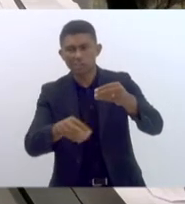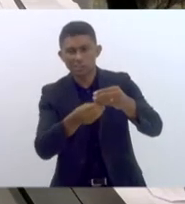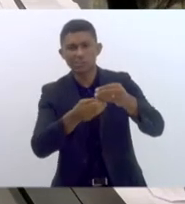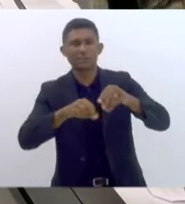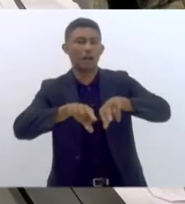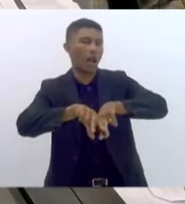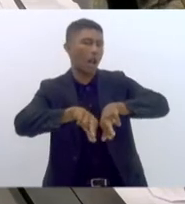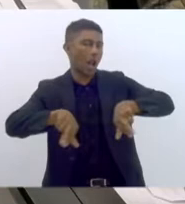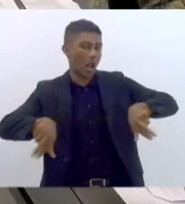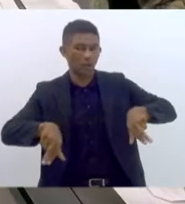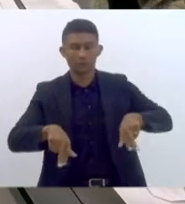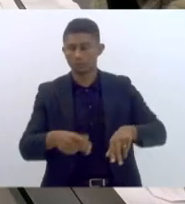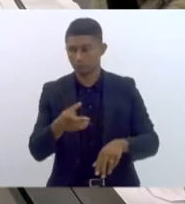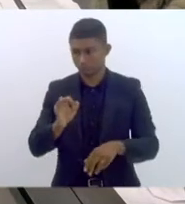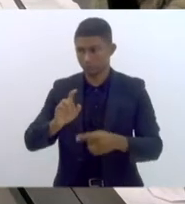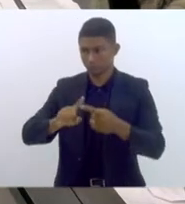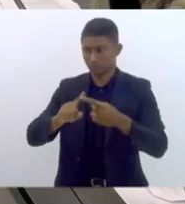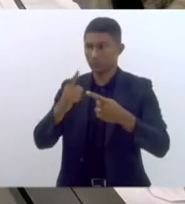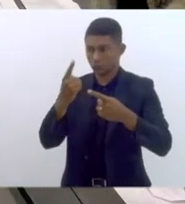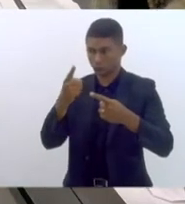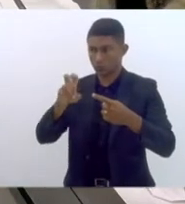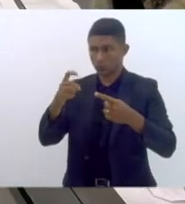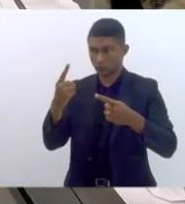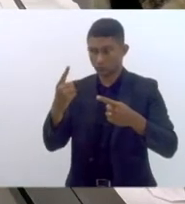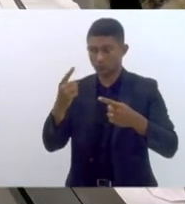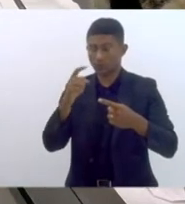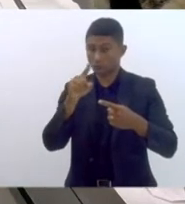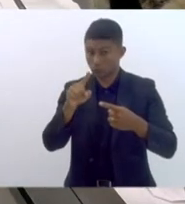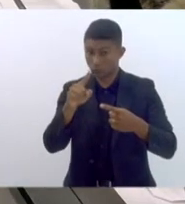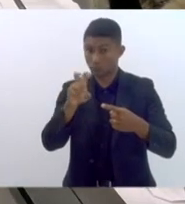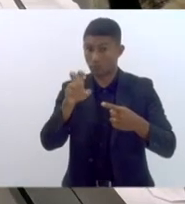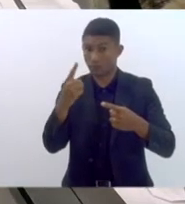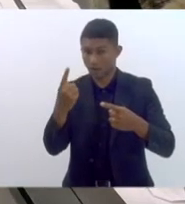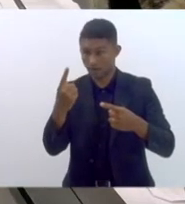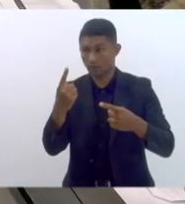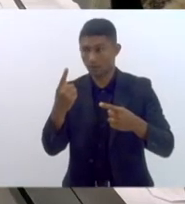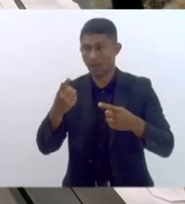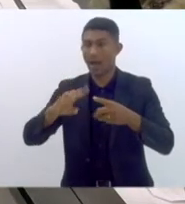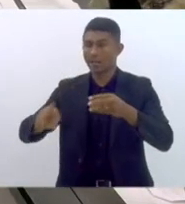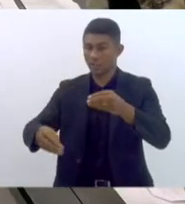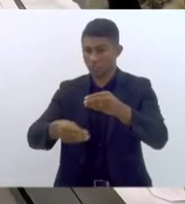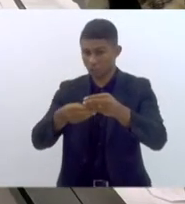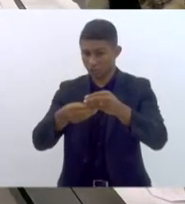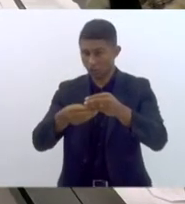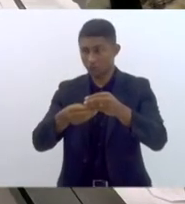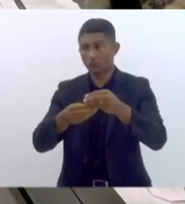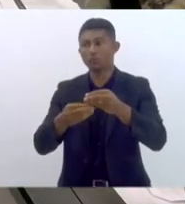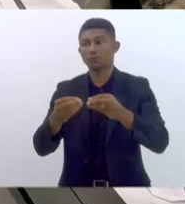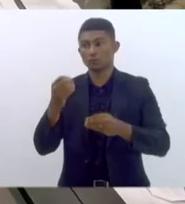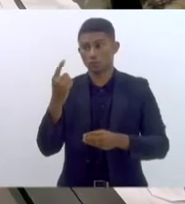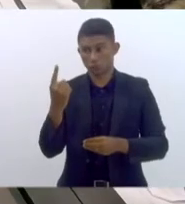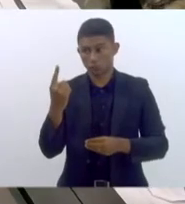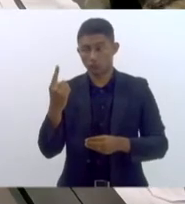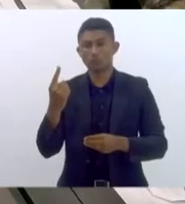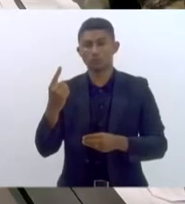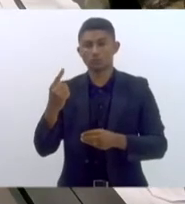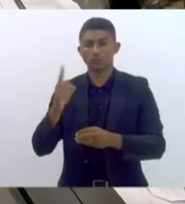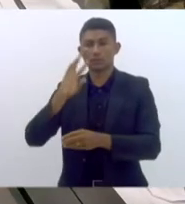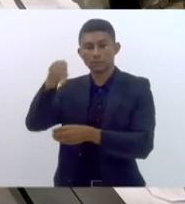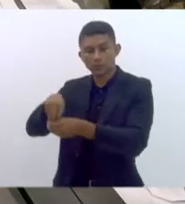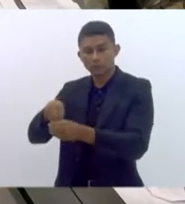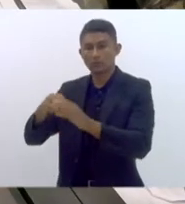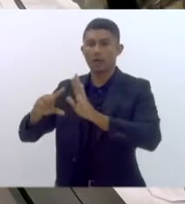ordem. 156. Sim. É um aditivo. É um aditivo com vários artigos.